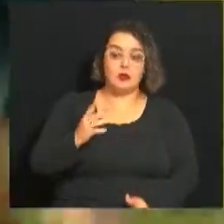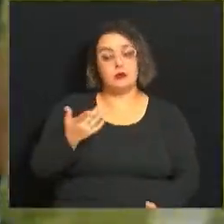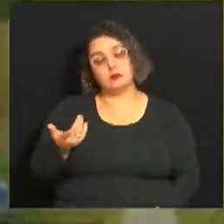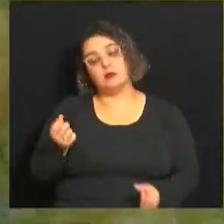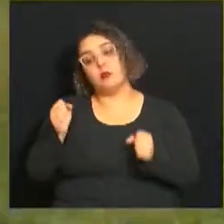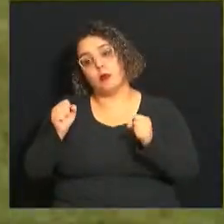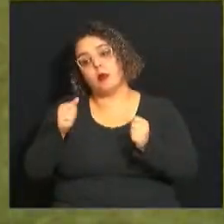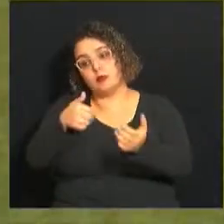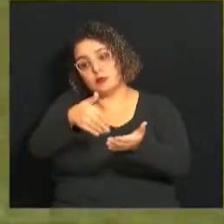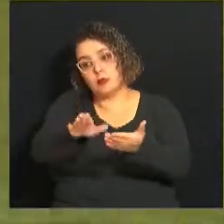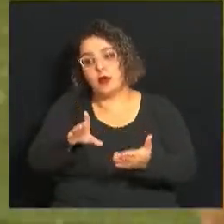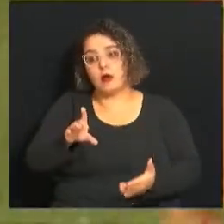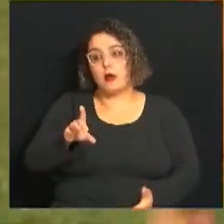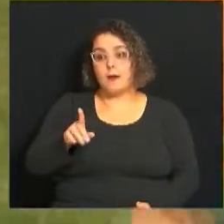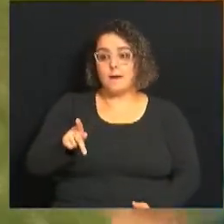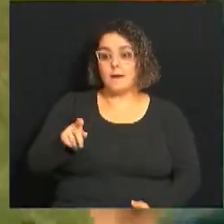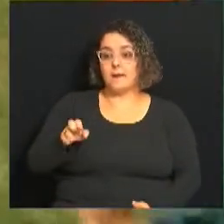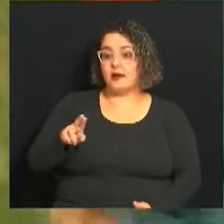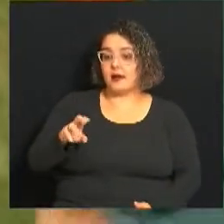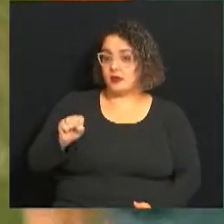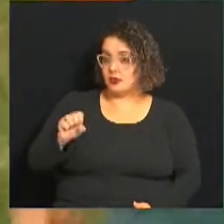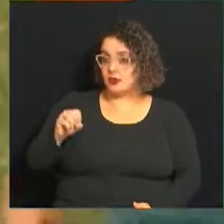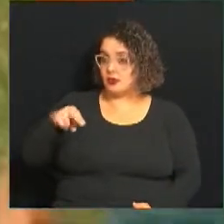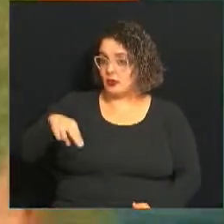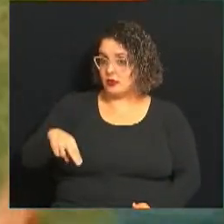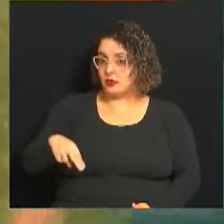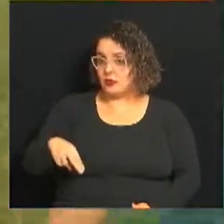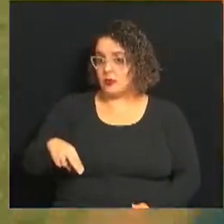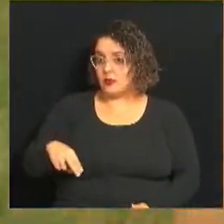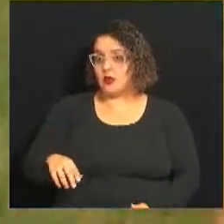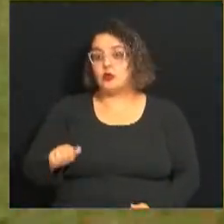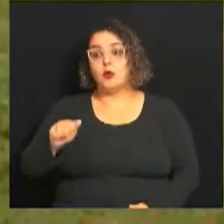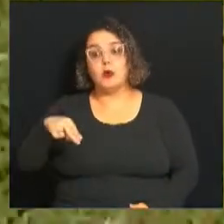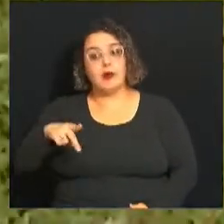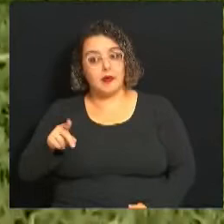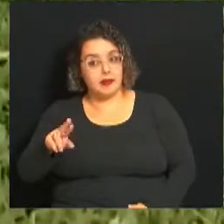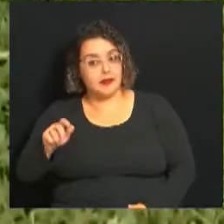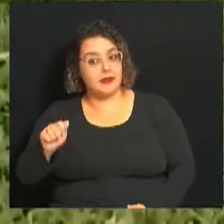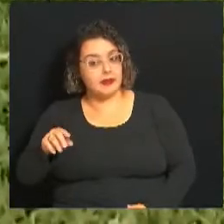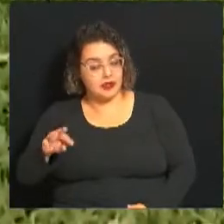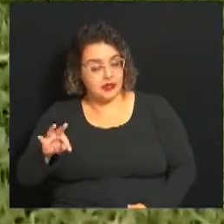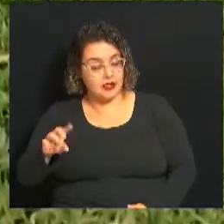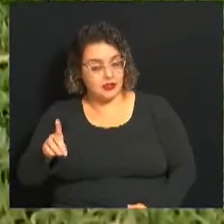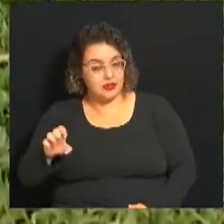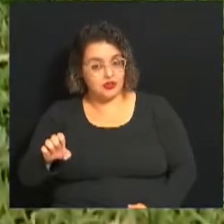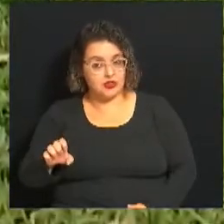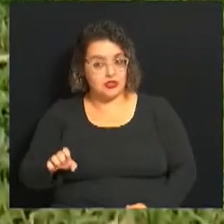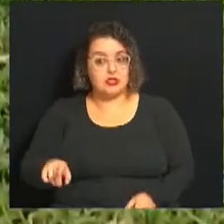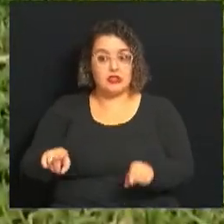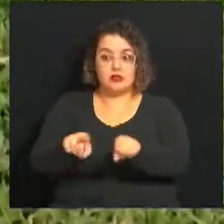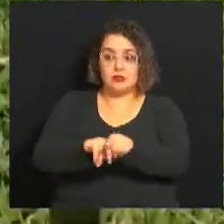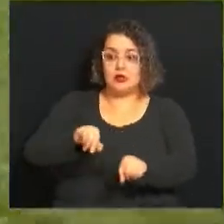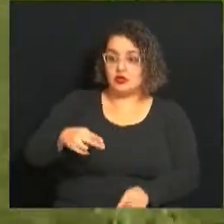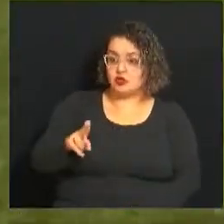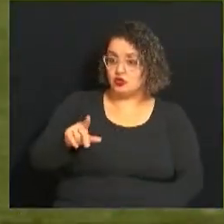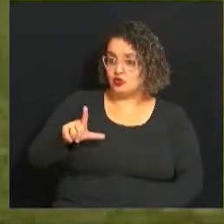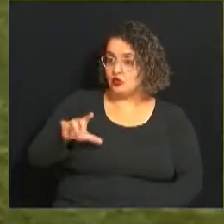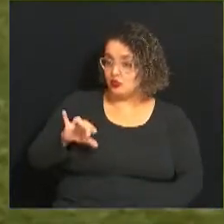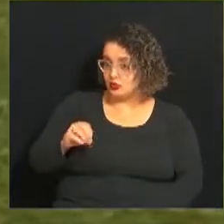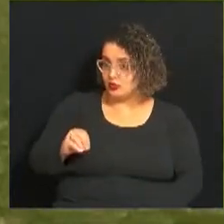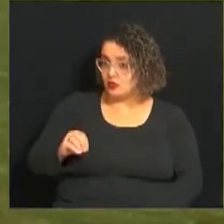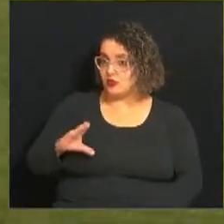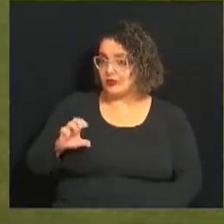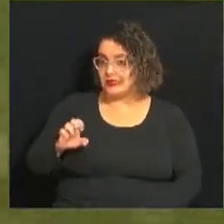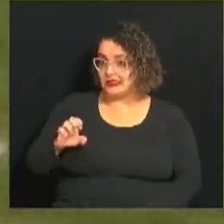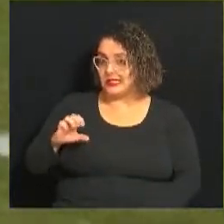Eduardo Persson. Só que o volante Rodrigo Andrade e o atacante Júlio César sentiram o joelho